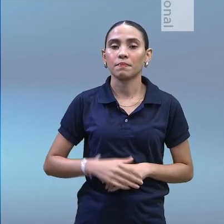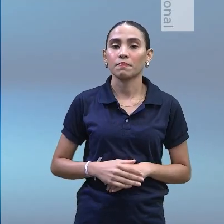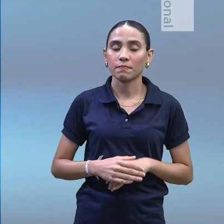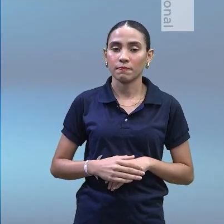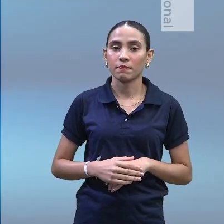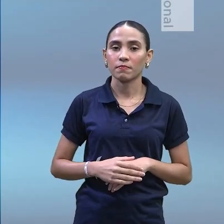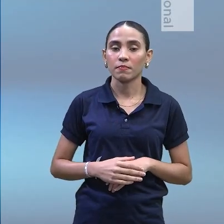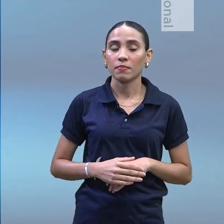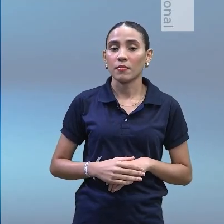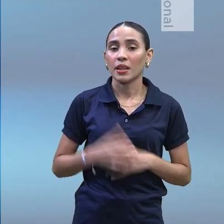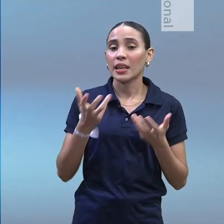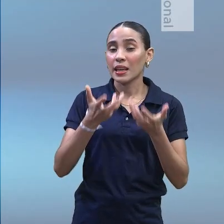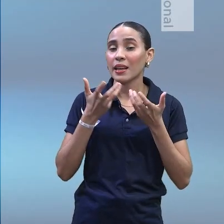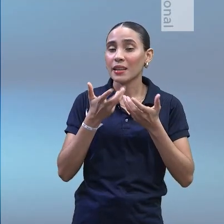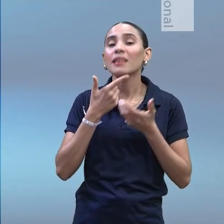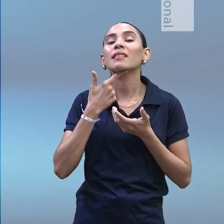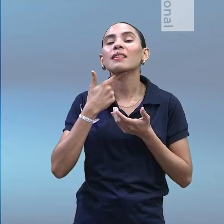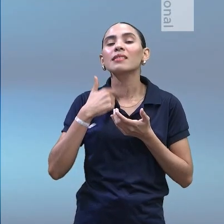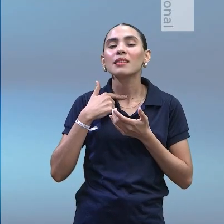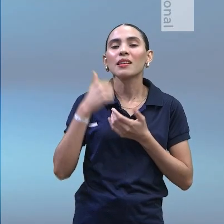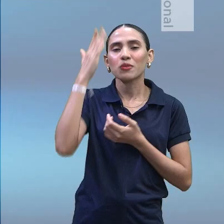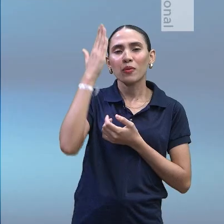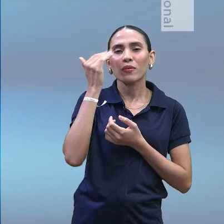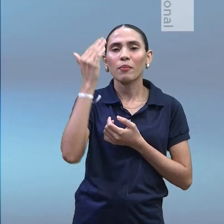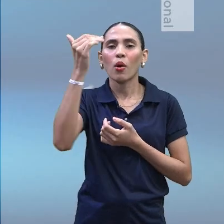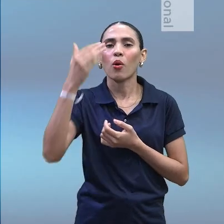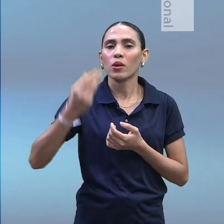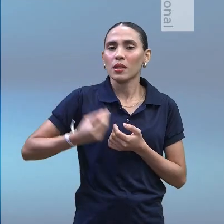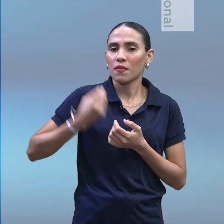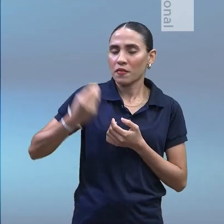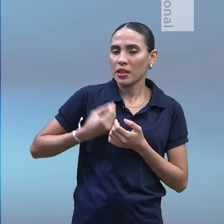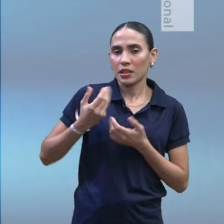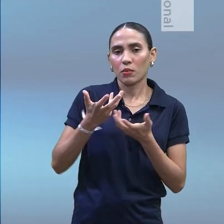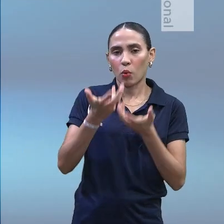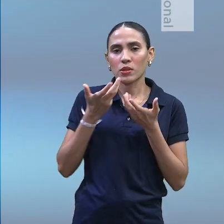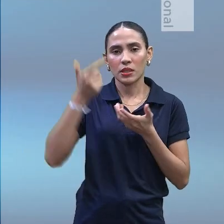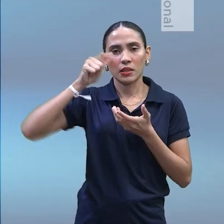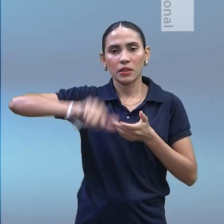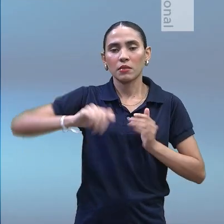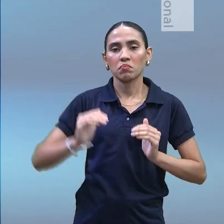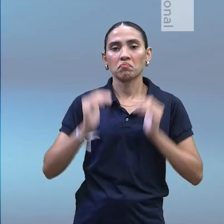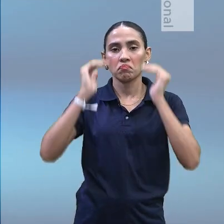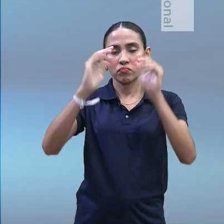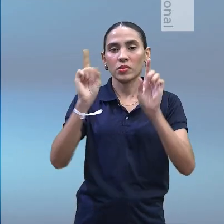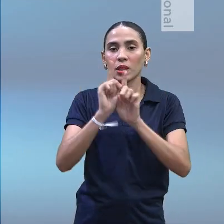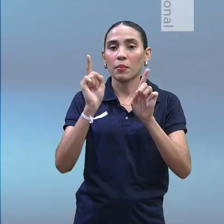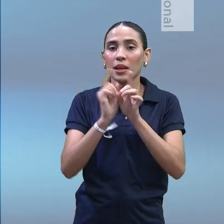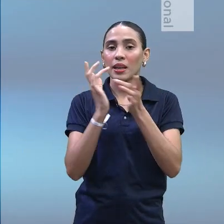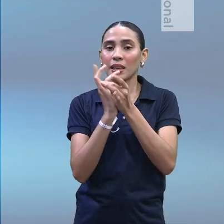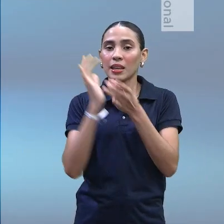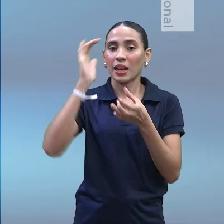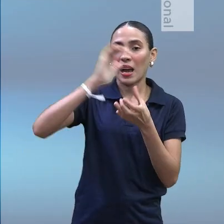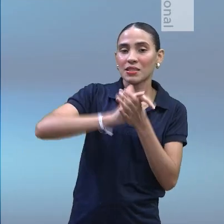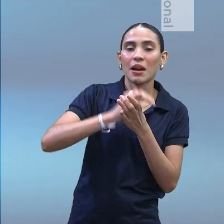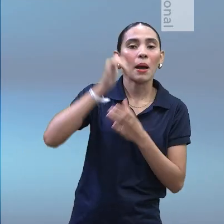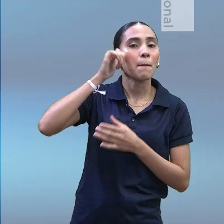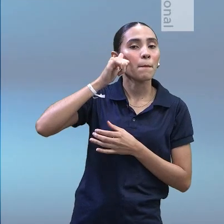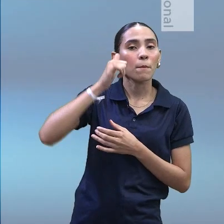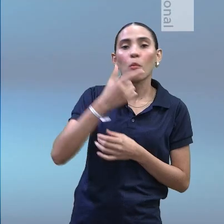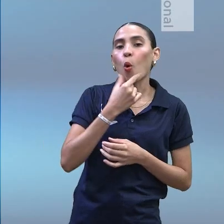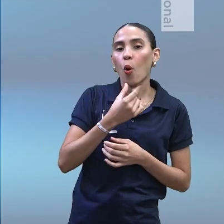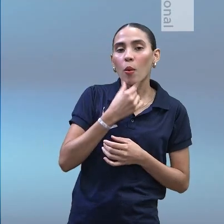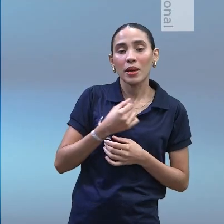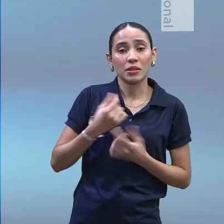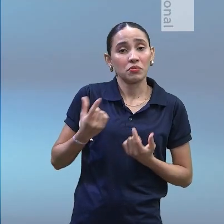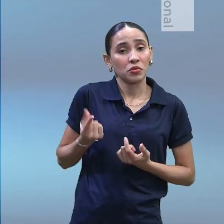ser famosa, de ela ter êxito, né, e até mesmo de poder casar com uma pessoa que tivesse dinheiro, né, para que